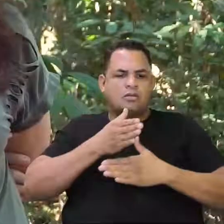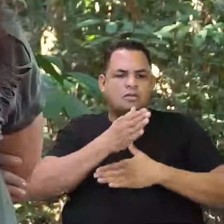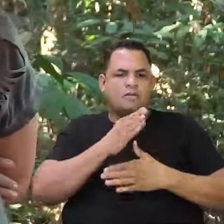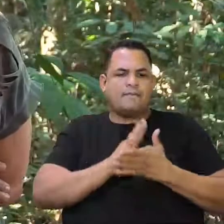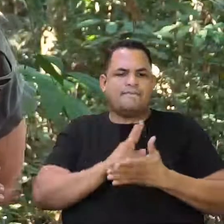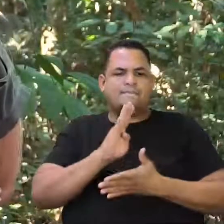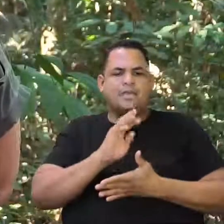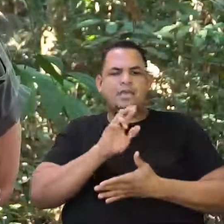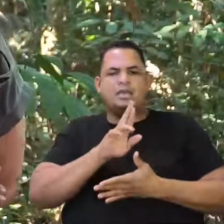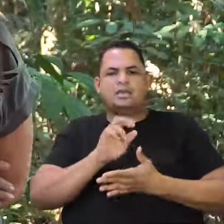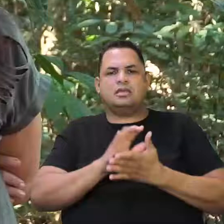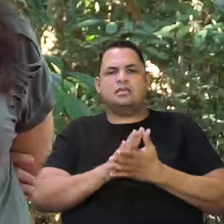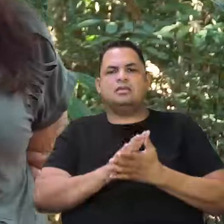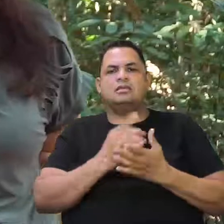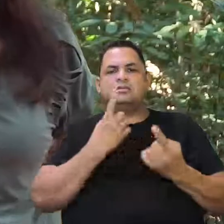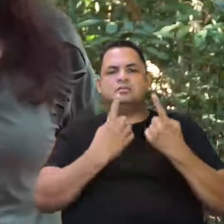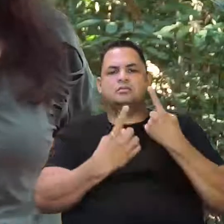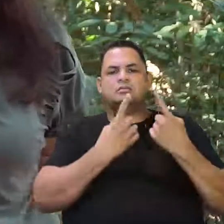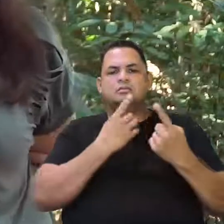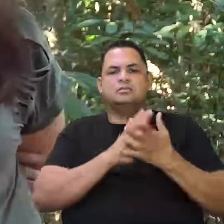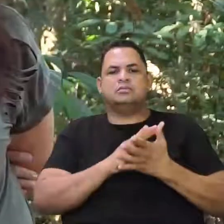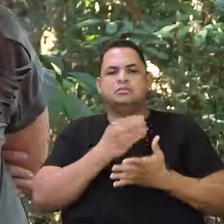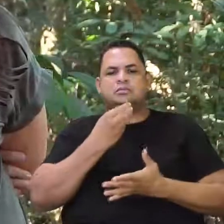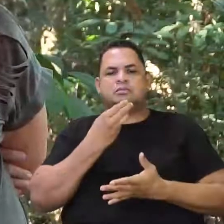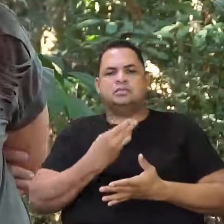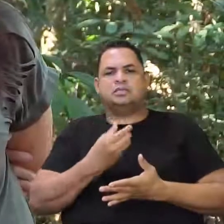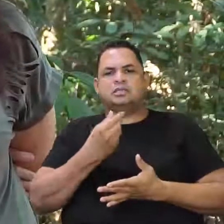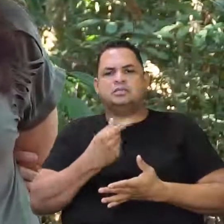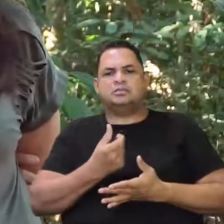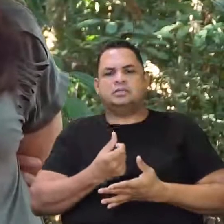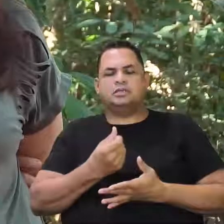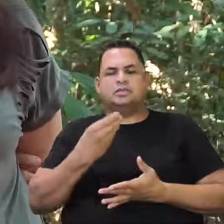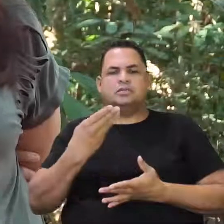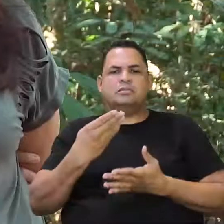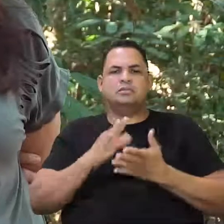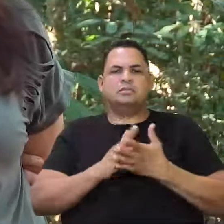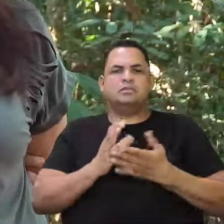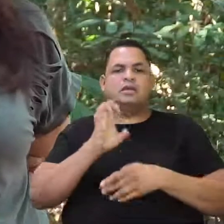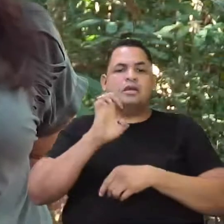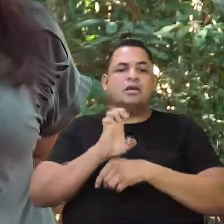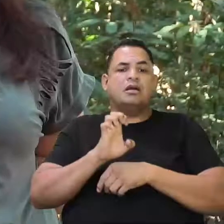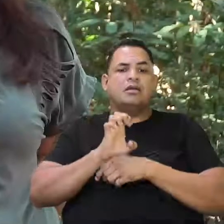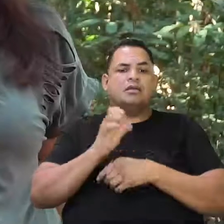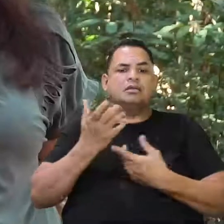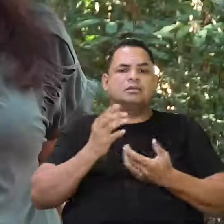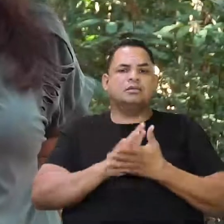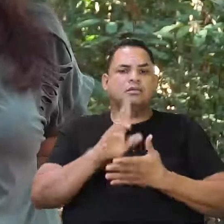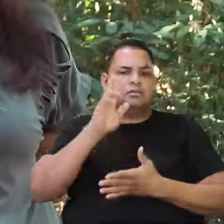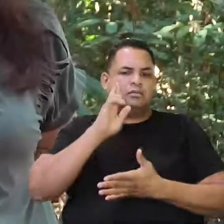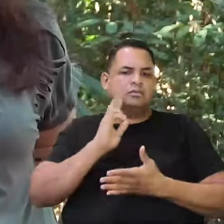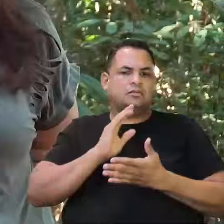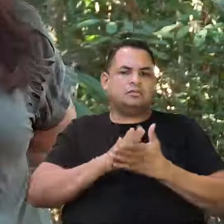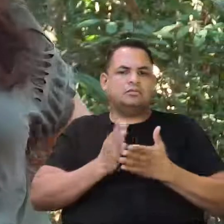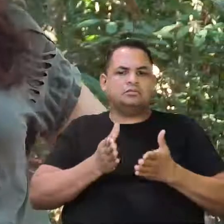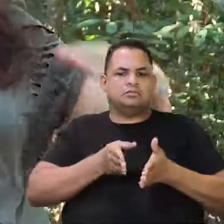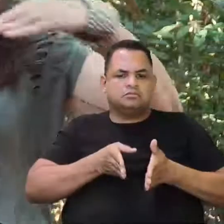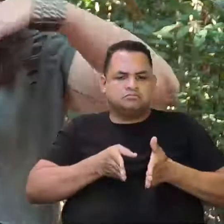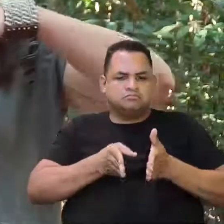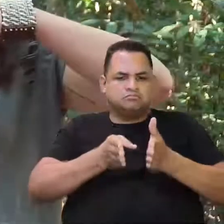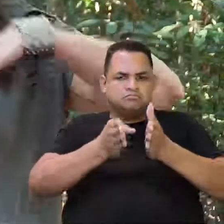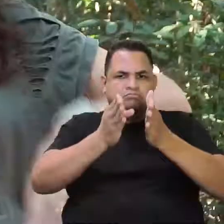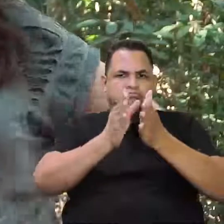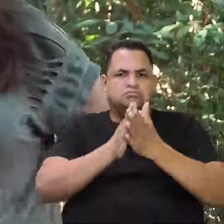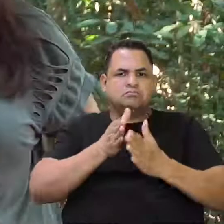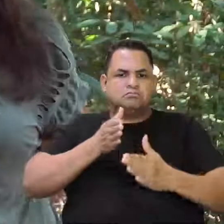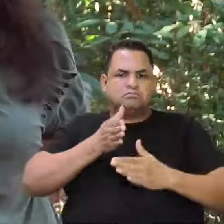se vocês entrarem no Google Earth, vocês vão ver a imagem de satélite do nosso estado, que é uma imensa espinha de peixe, né,